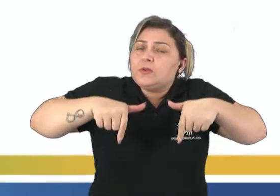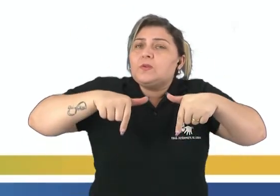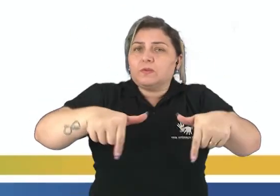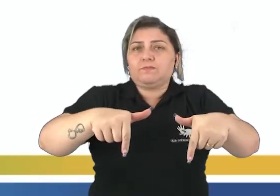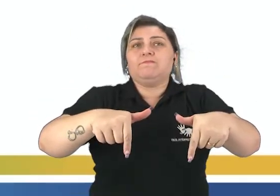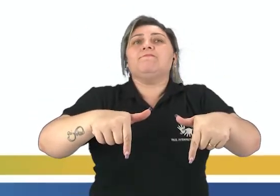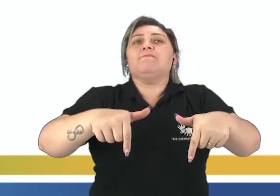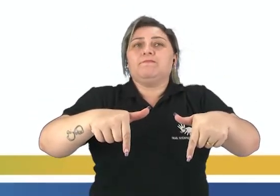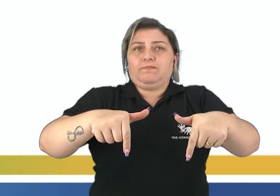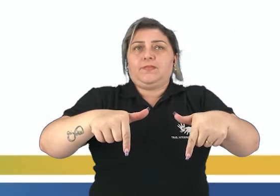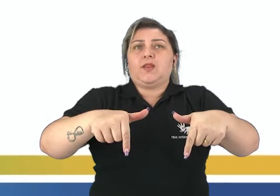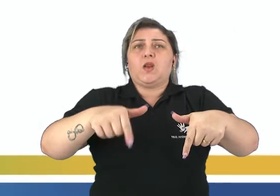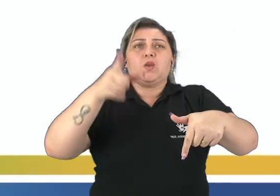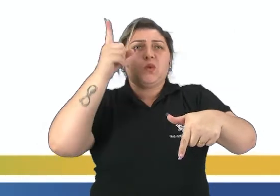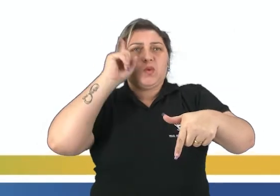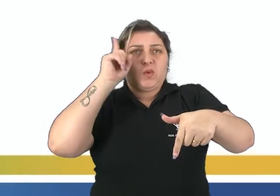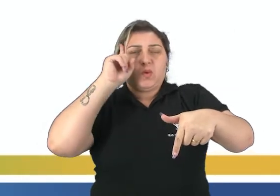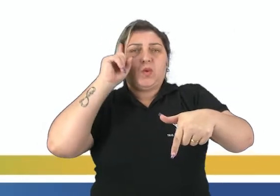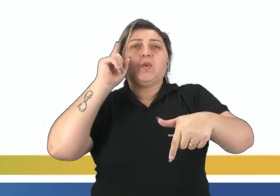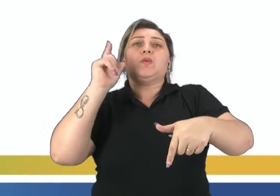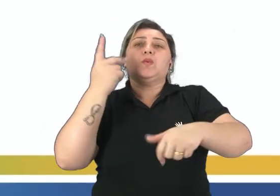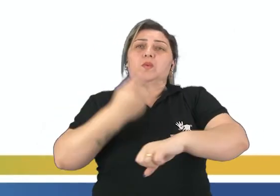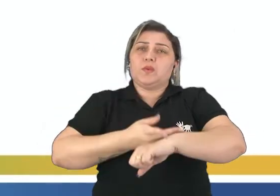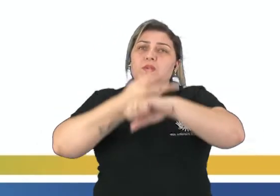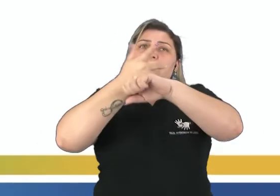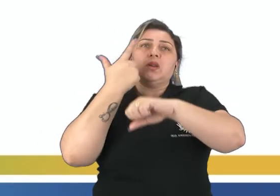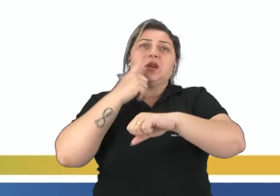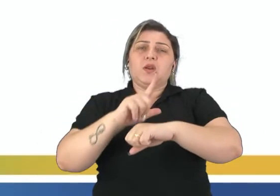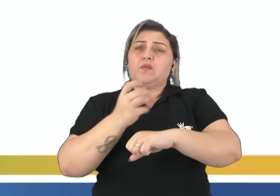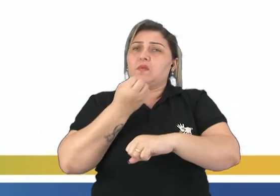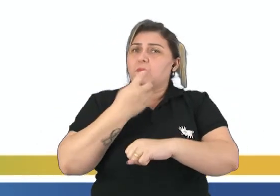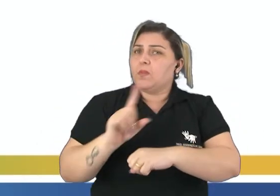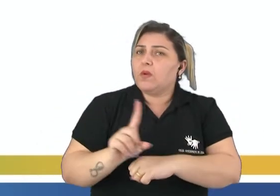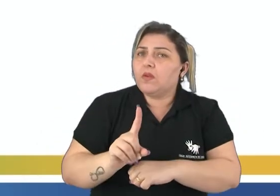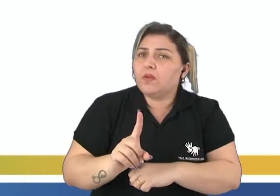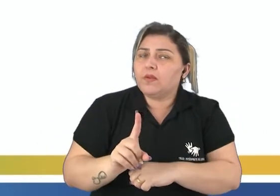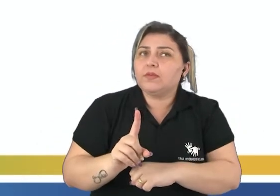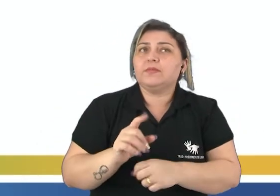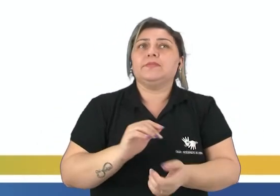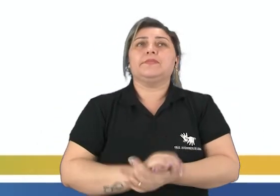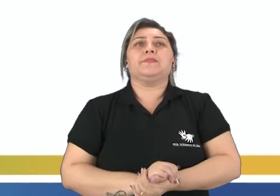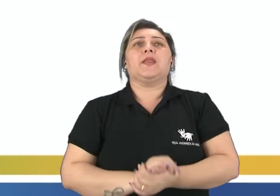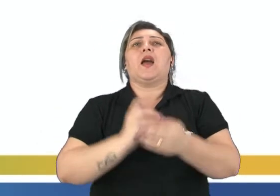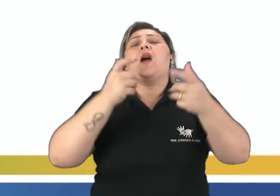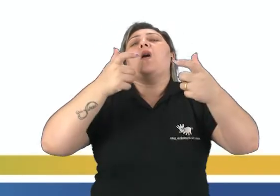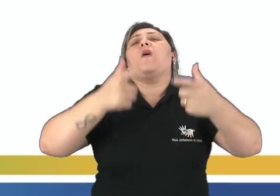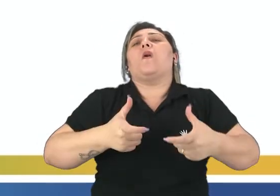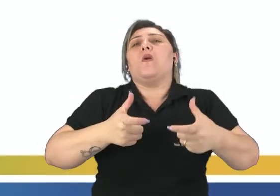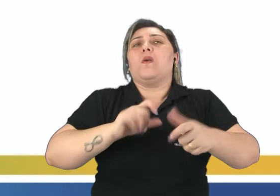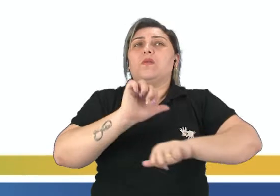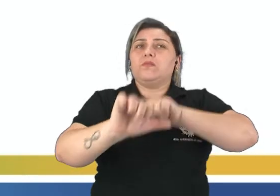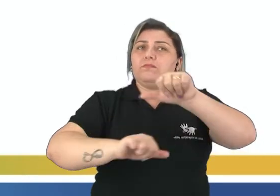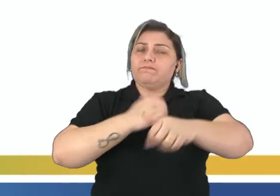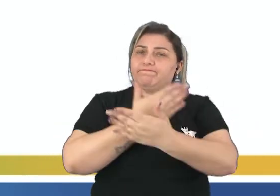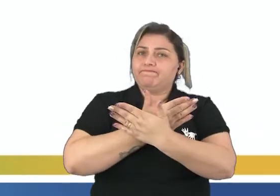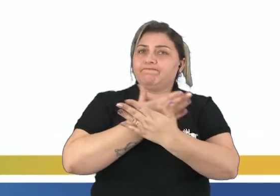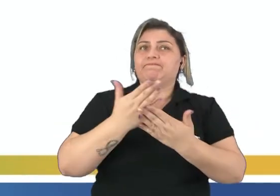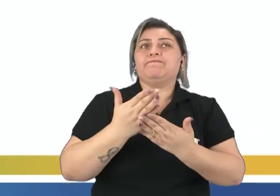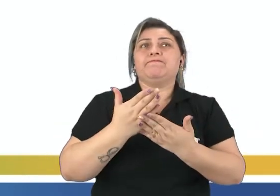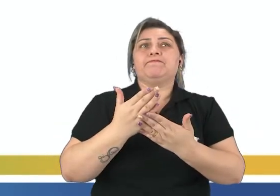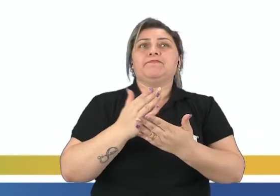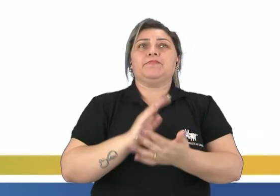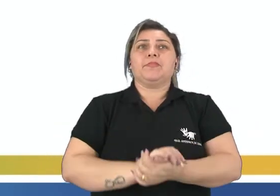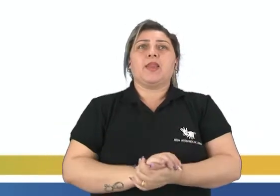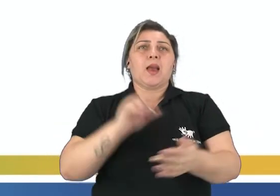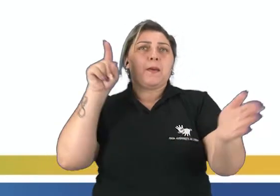causa? Todos os títulos que ganhou não foram suficientes? E aí é onde a mudança começa, né? Mas